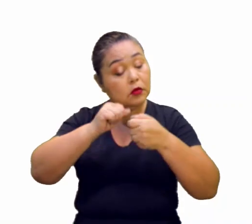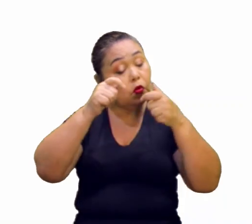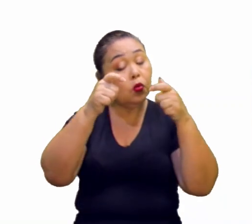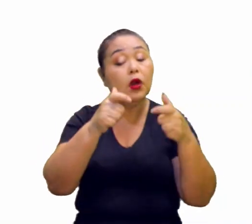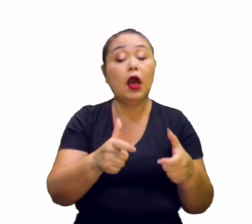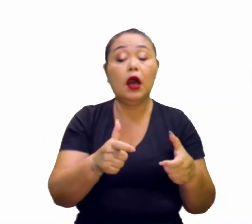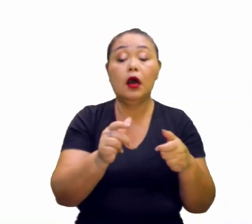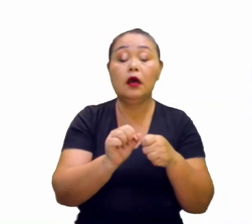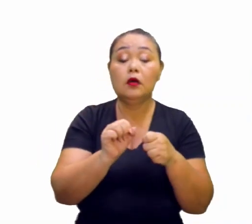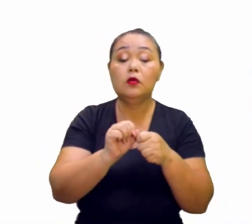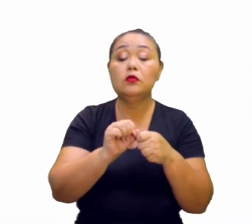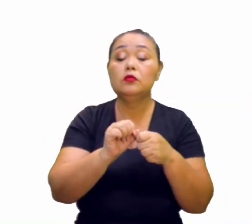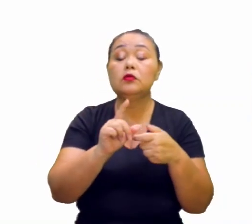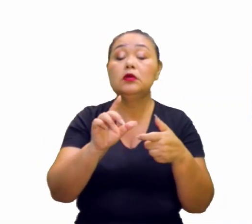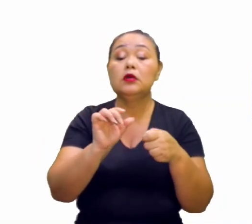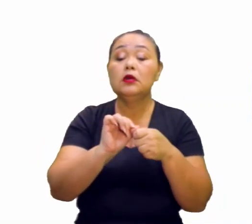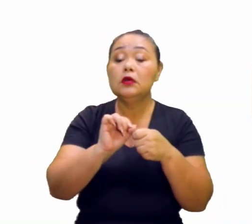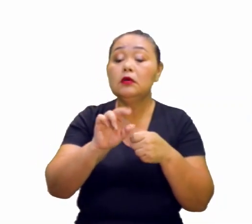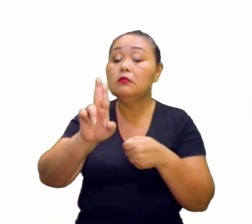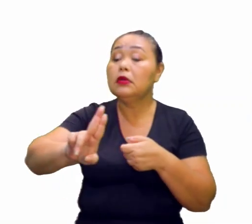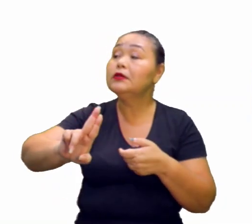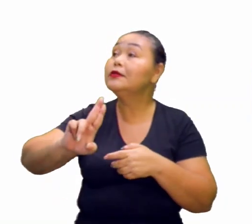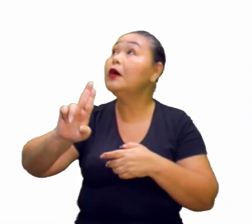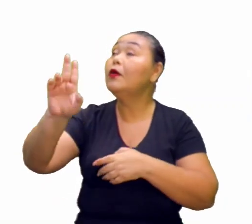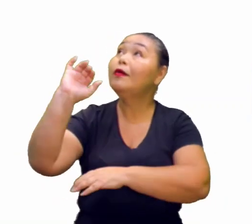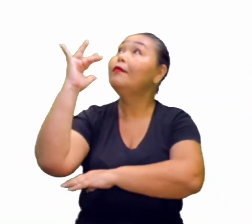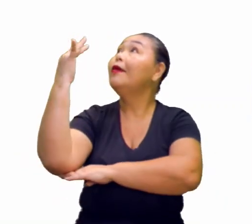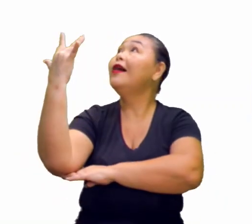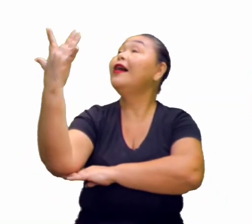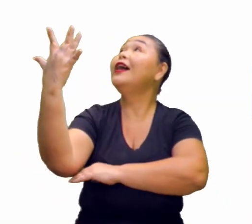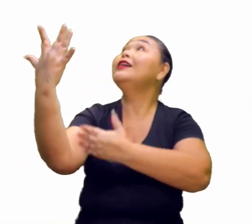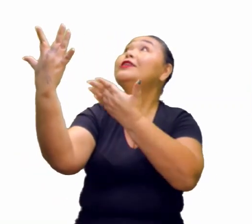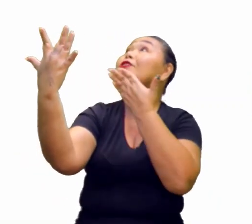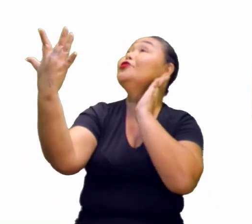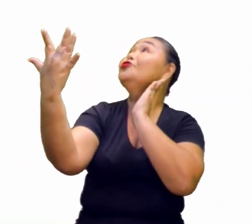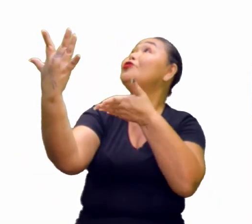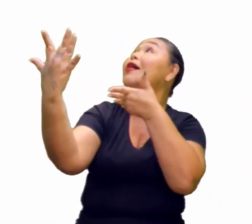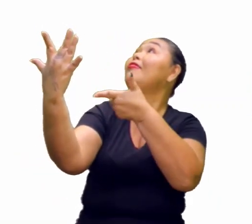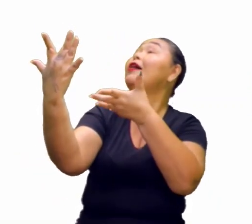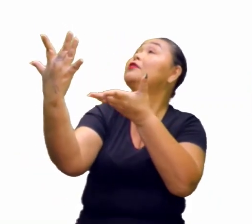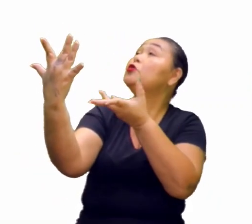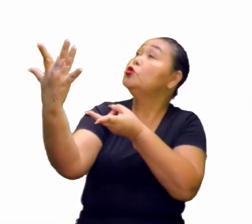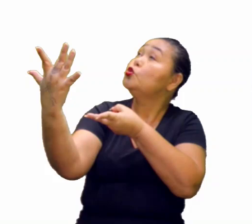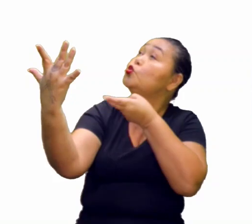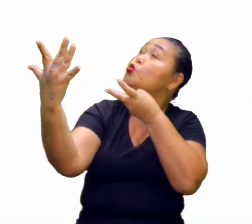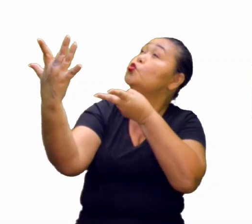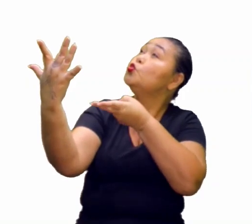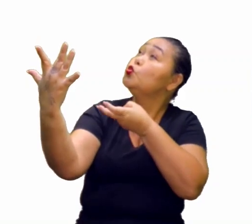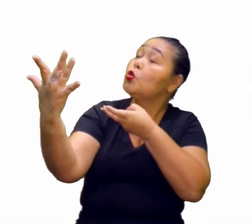localidade, fazendo uso de tudo aquilo que a floresta, o ambiente já te fornece de forma mais